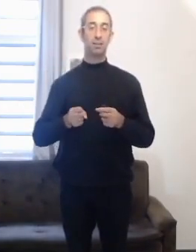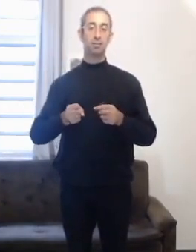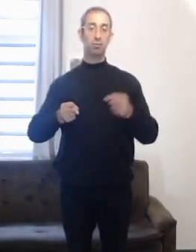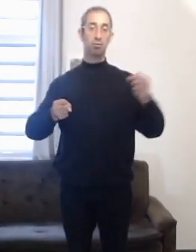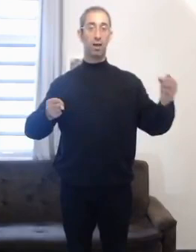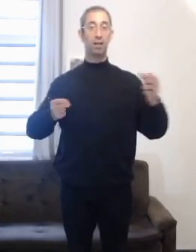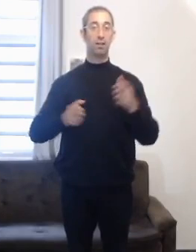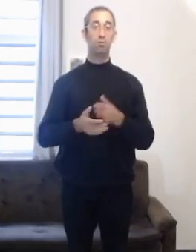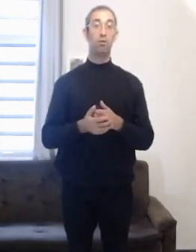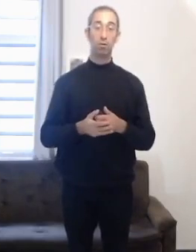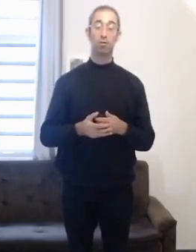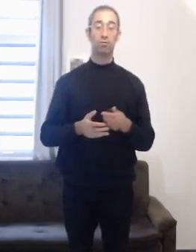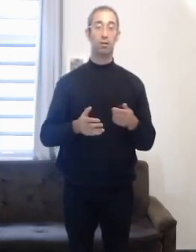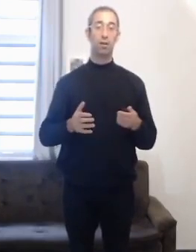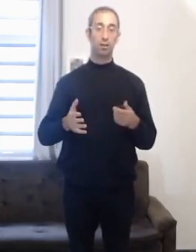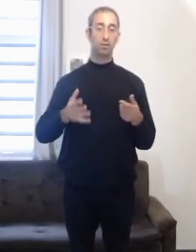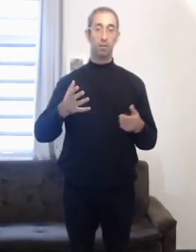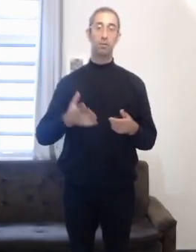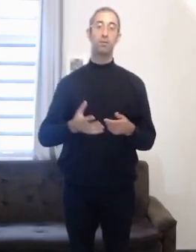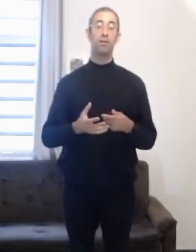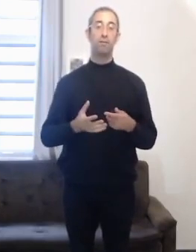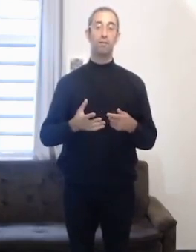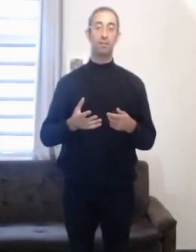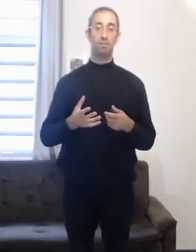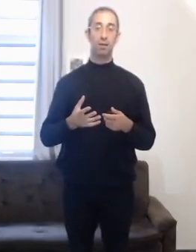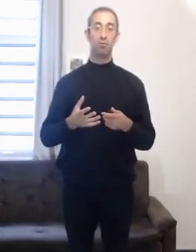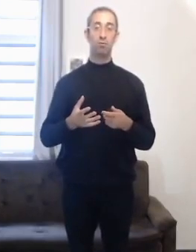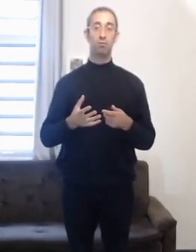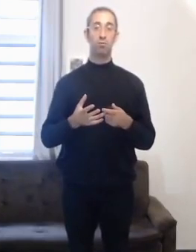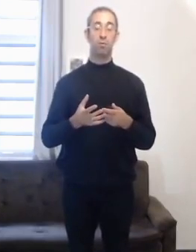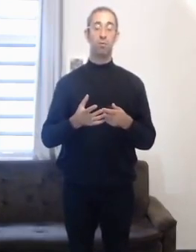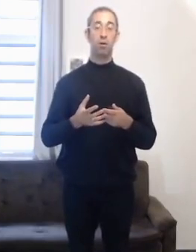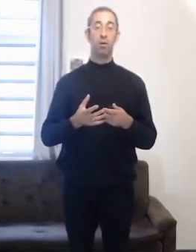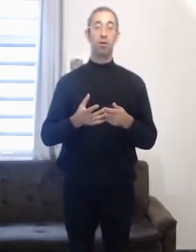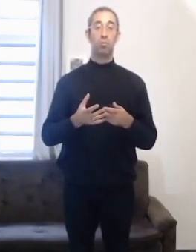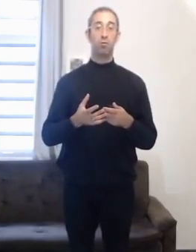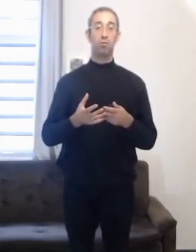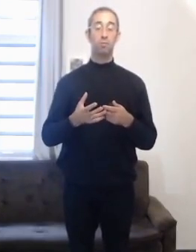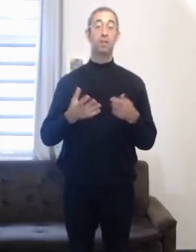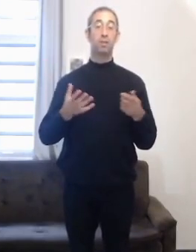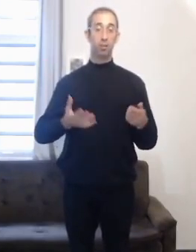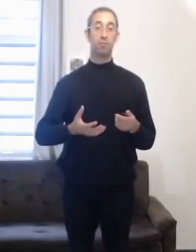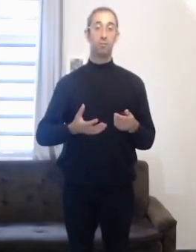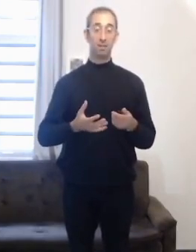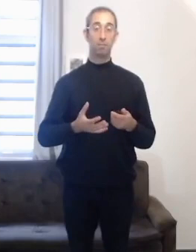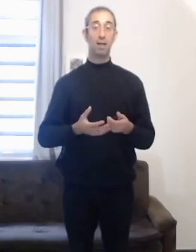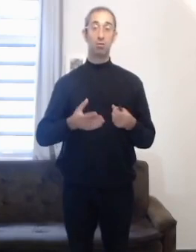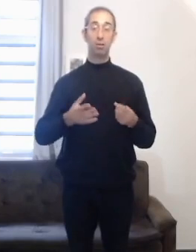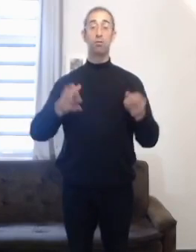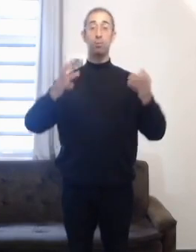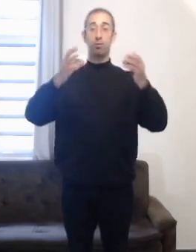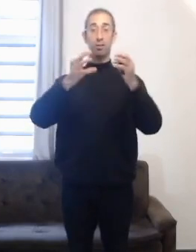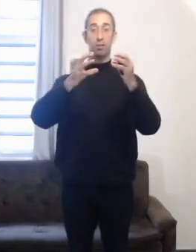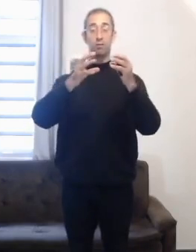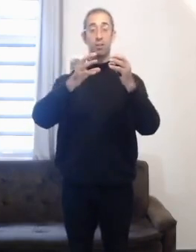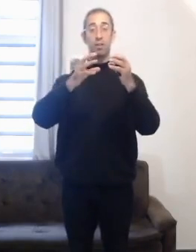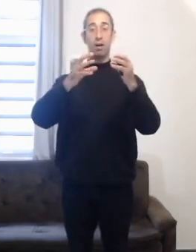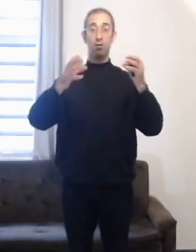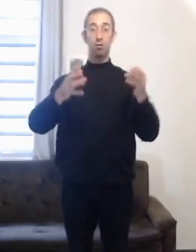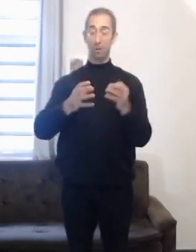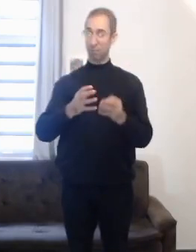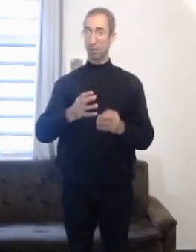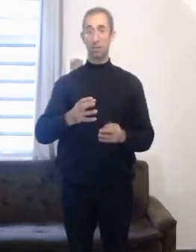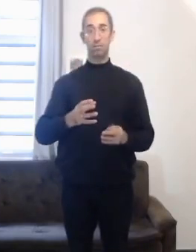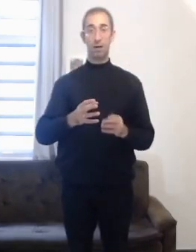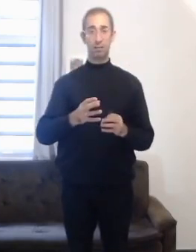calcular a distância de um lugar até o outro. Então você pode fazer também um objetivo mais aplicado, tanto para o objetivo